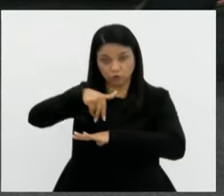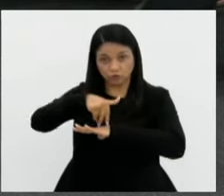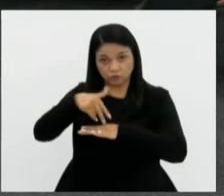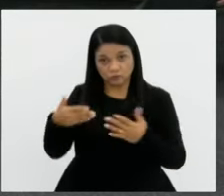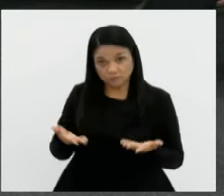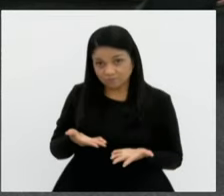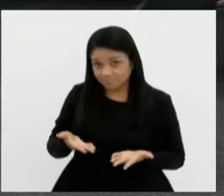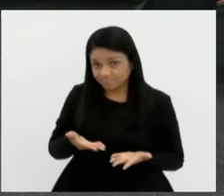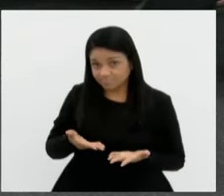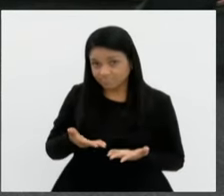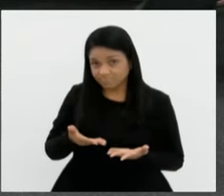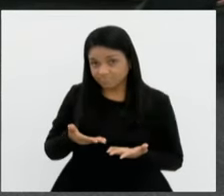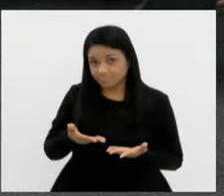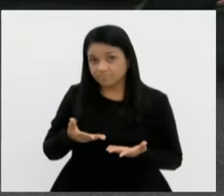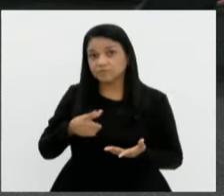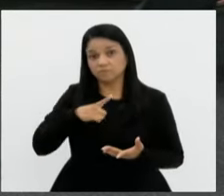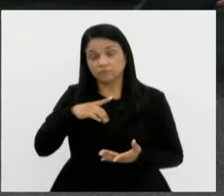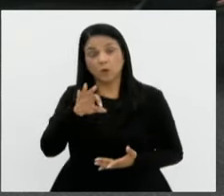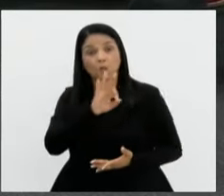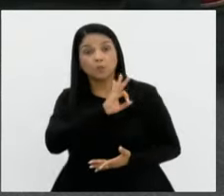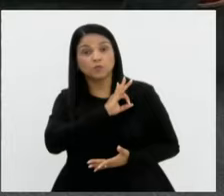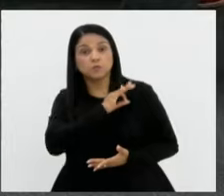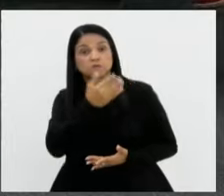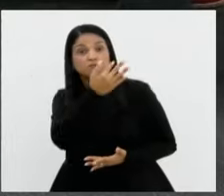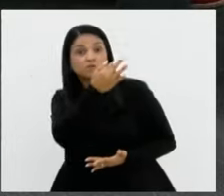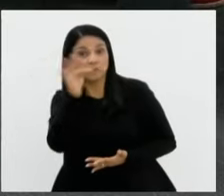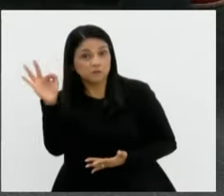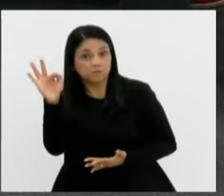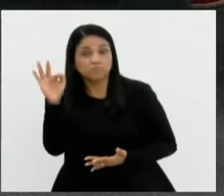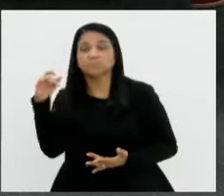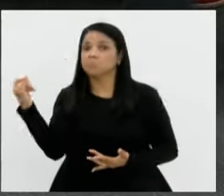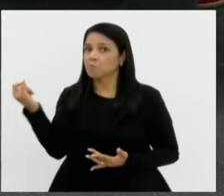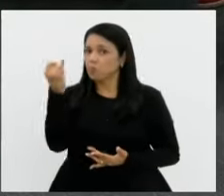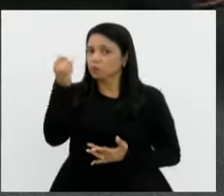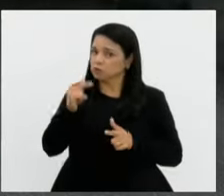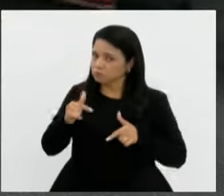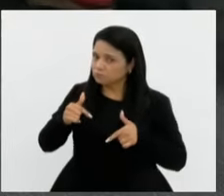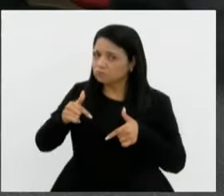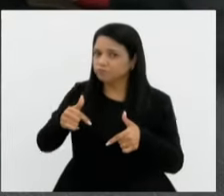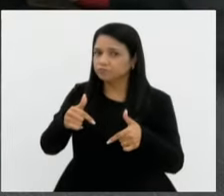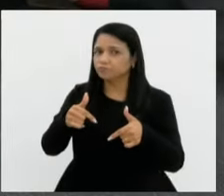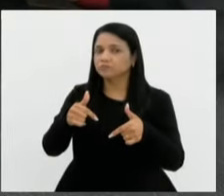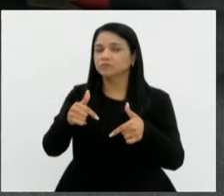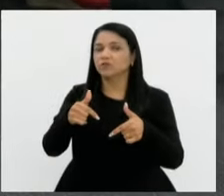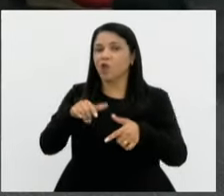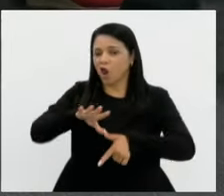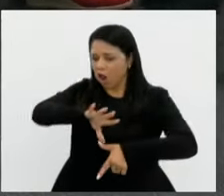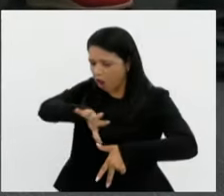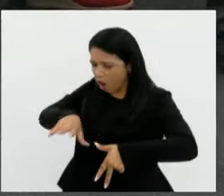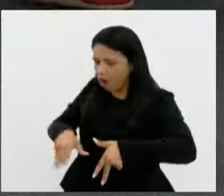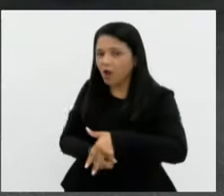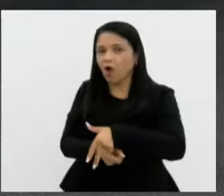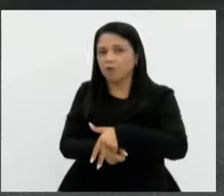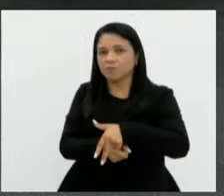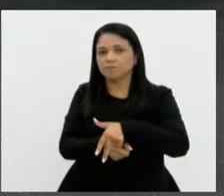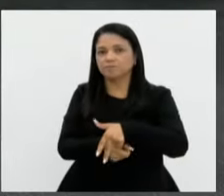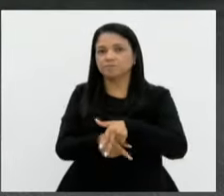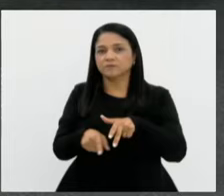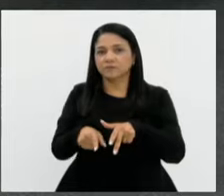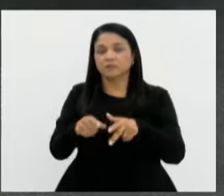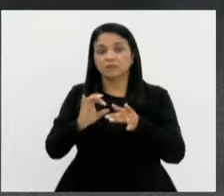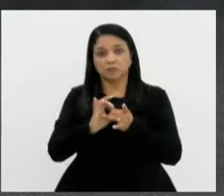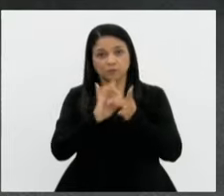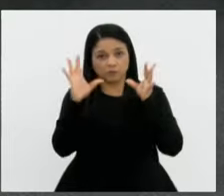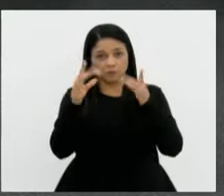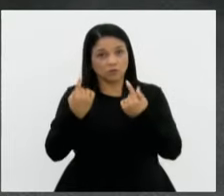tivemos operações da Polícia Federal muito importantes para falar sobre verdadeiros golpes contra a democracia, como aconteceu no dia 8 de